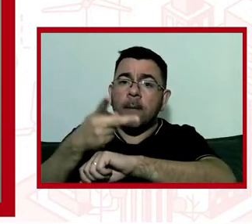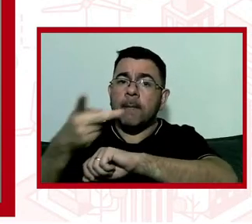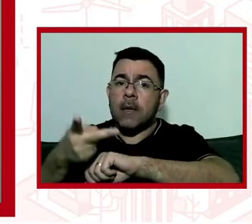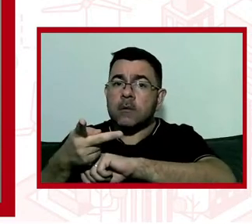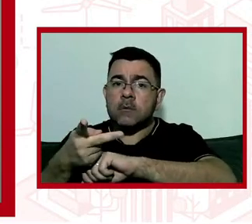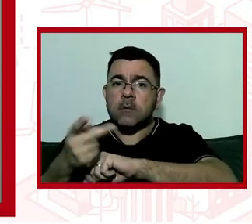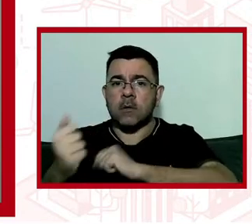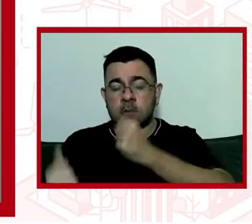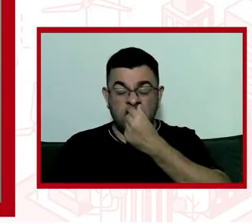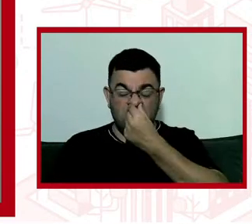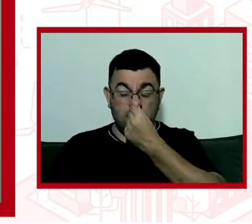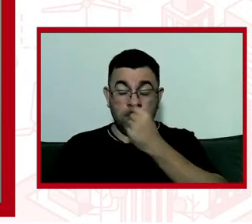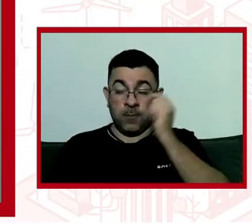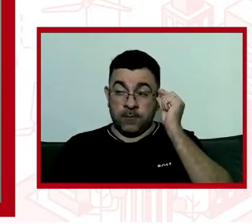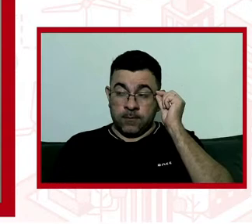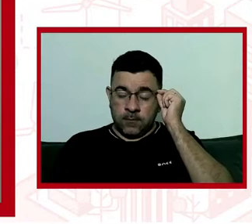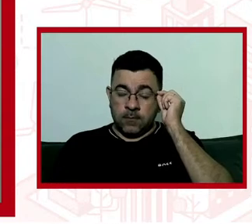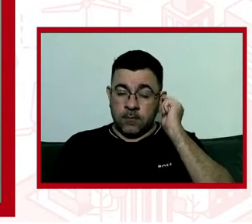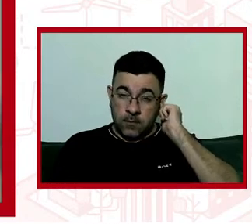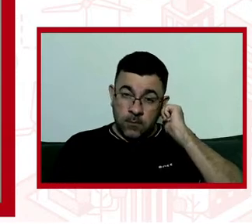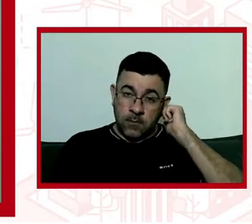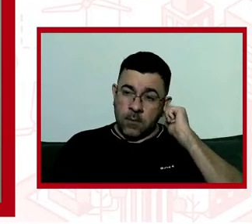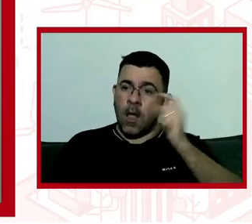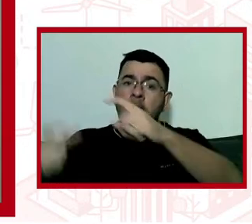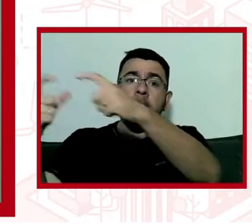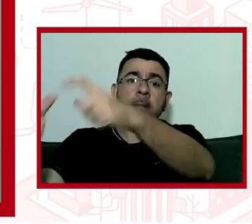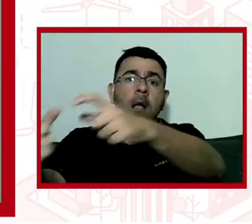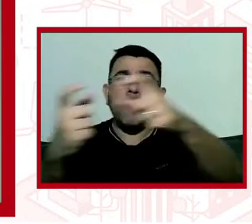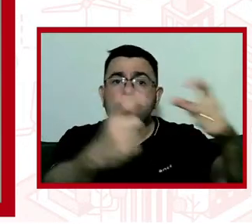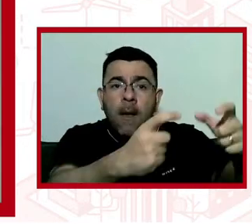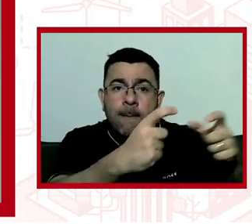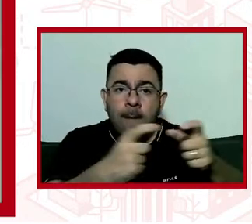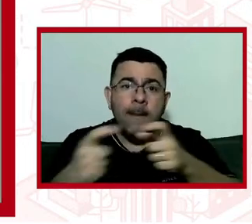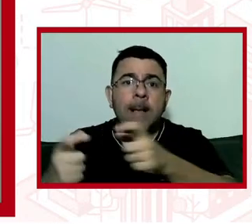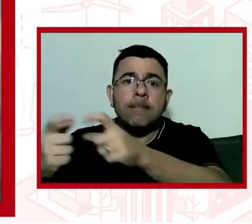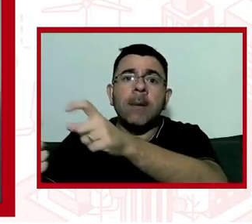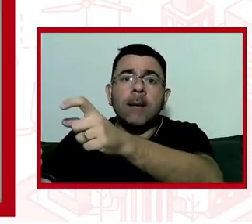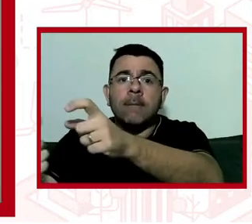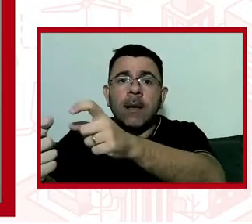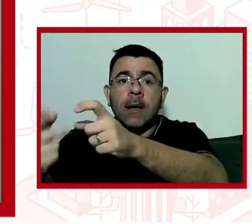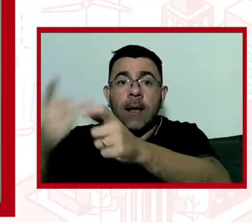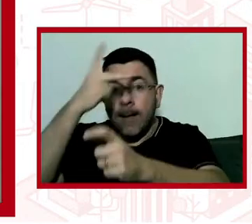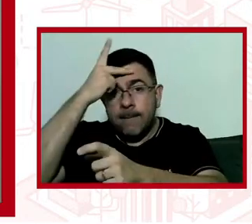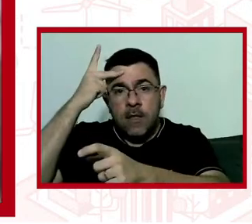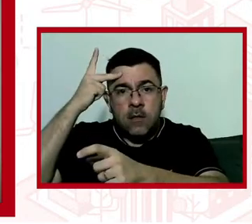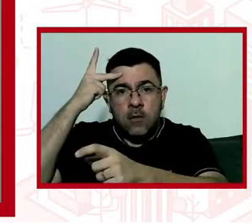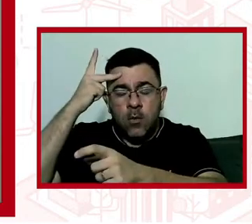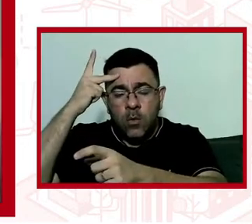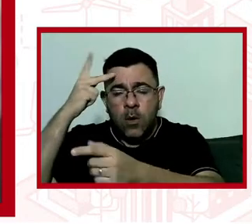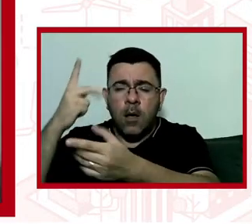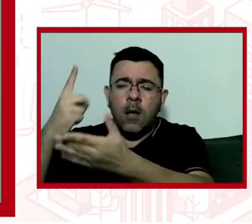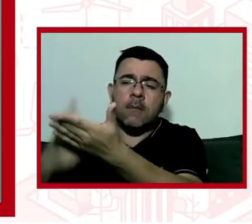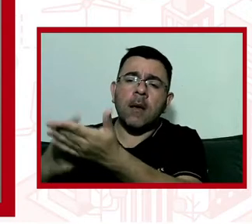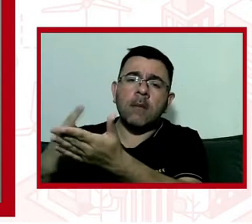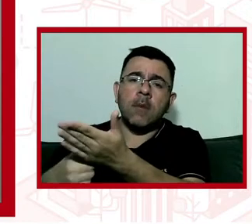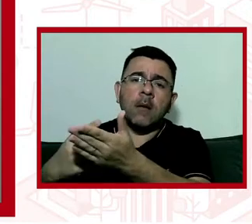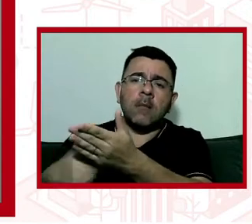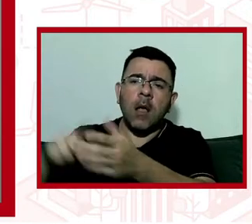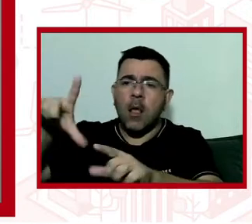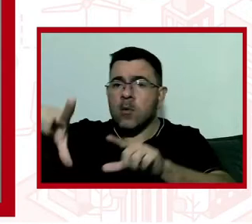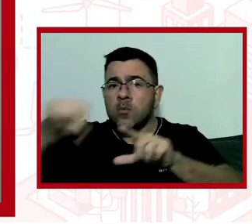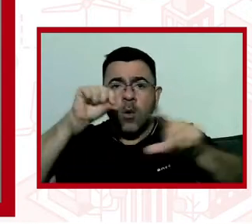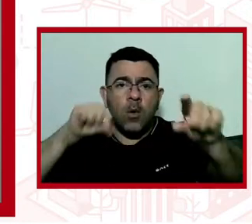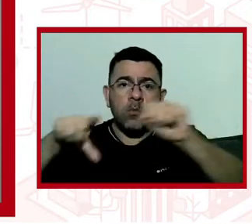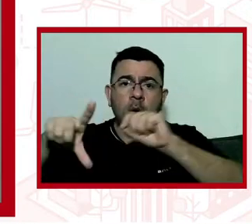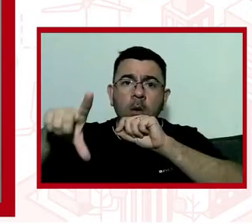escutas eh localizada por cada bairro para que as pessoas cadastradas naquele bairro pudessem votar pudessem escolher qual era a praça que